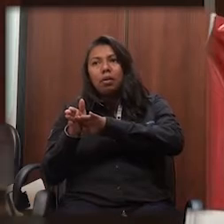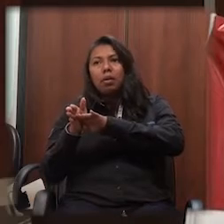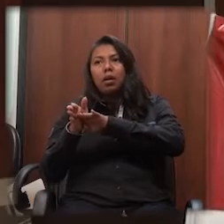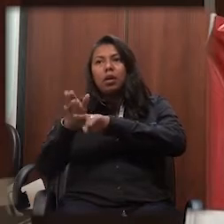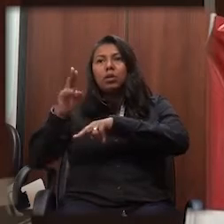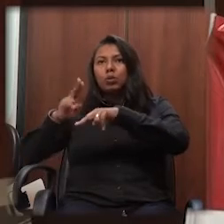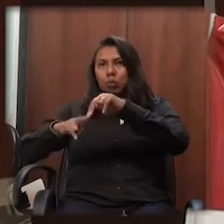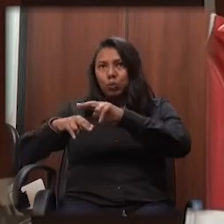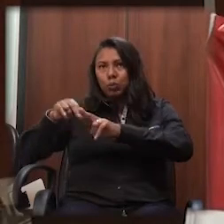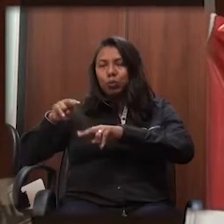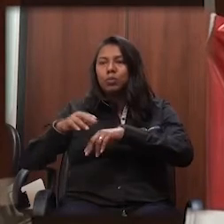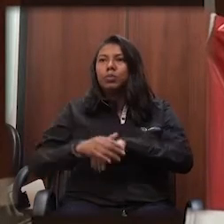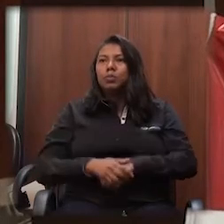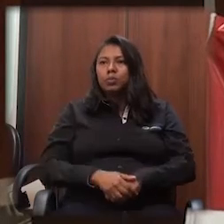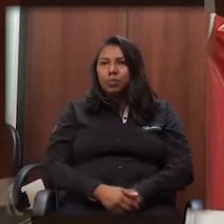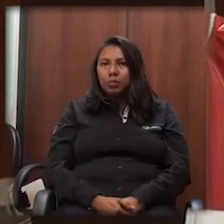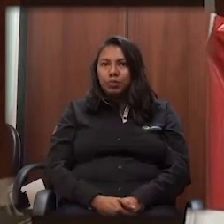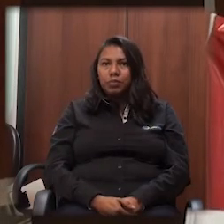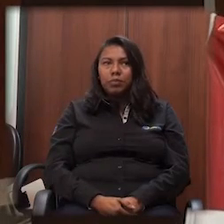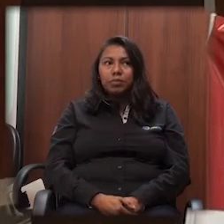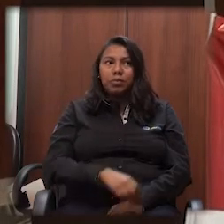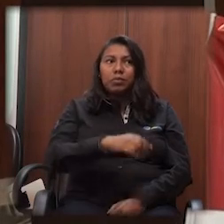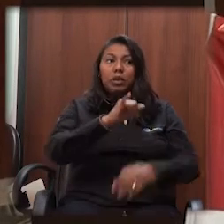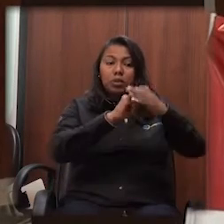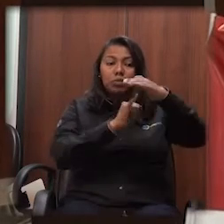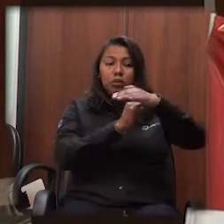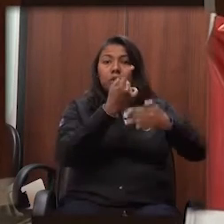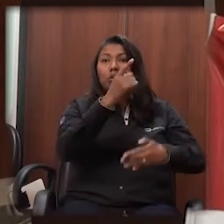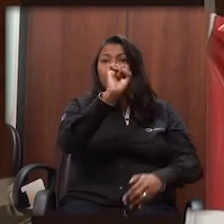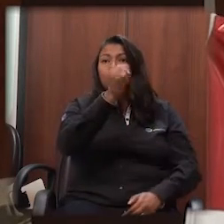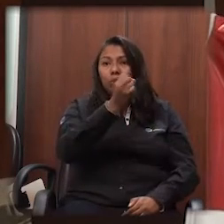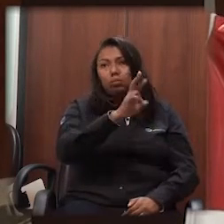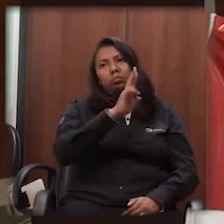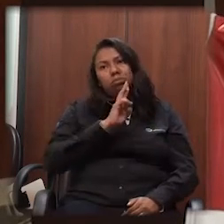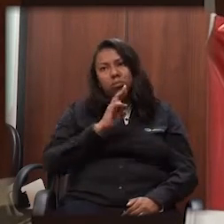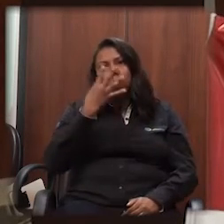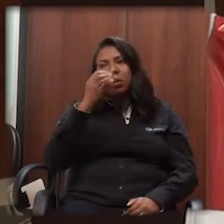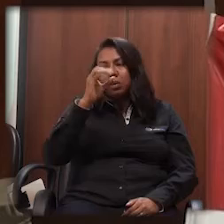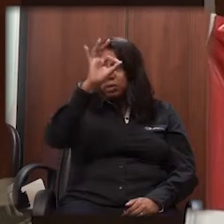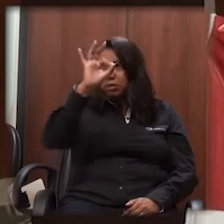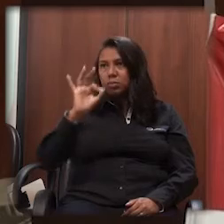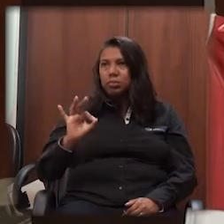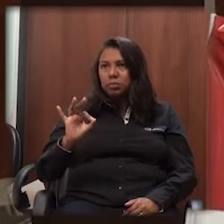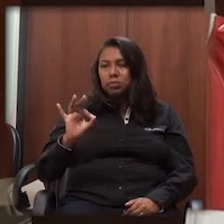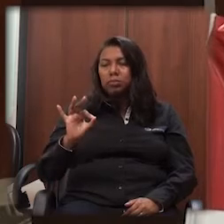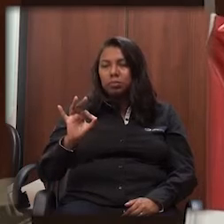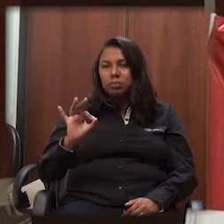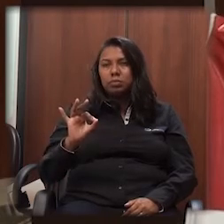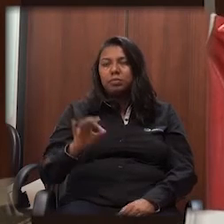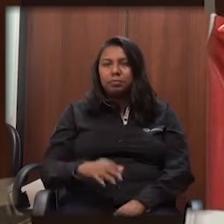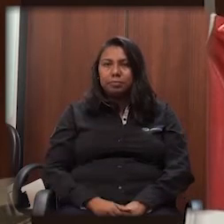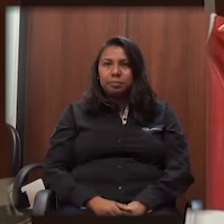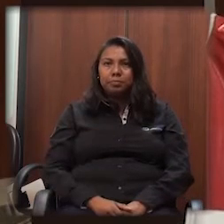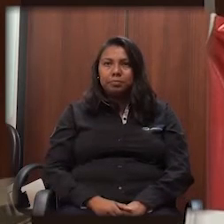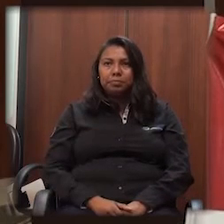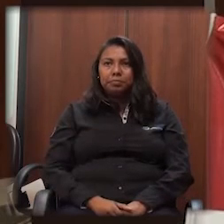das instituições, nós recebemos 18 respostas, o que corresponde a 40% do universo que a gente tentou